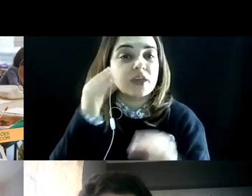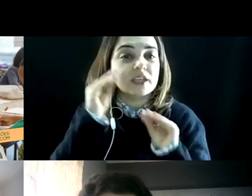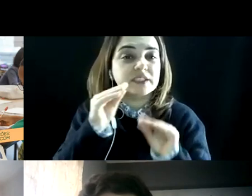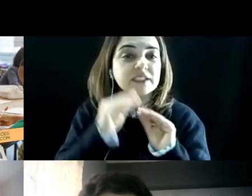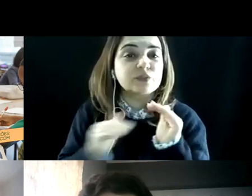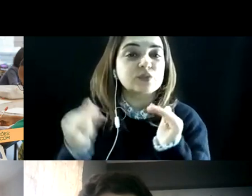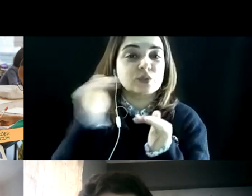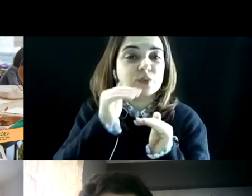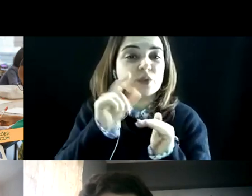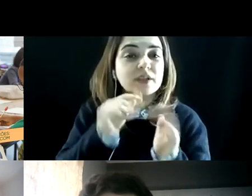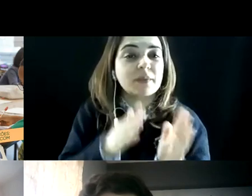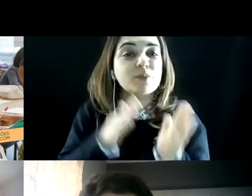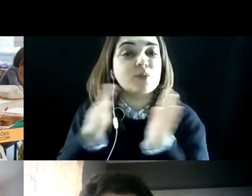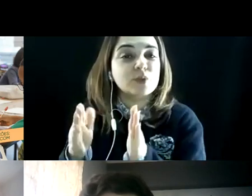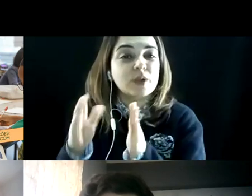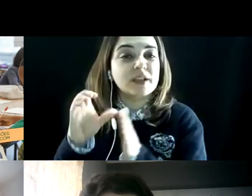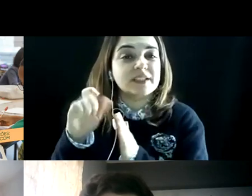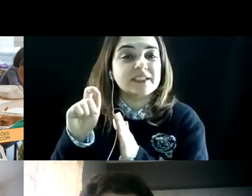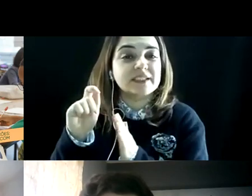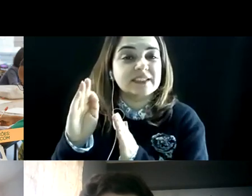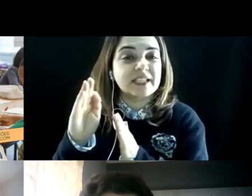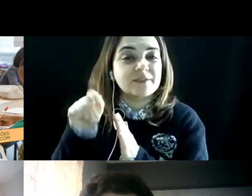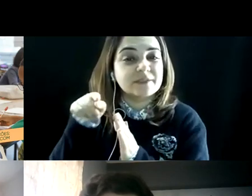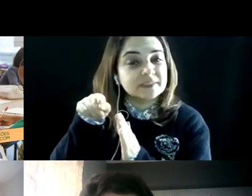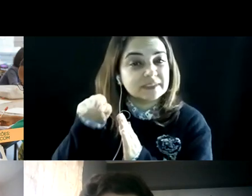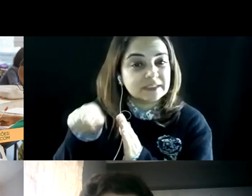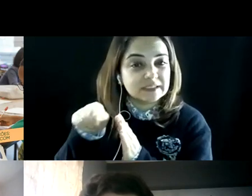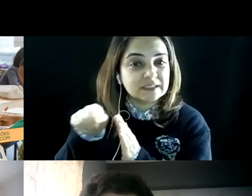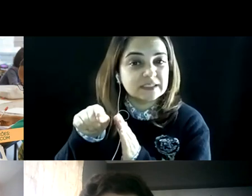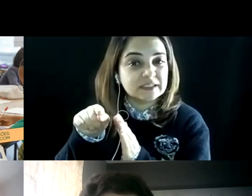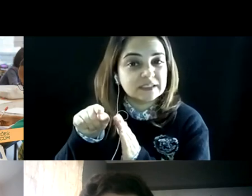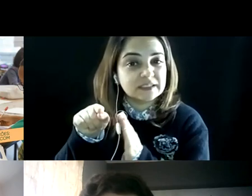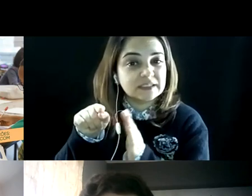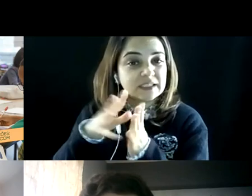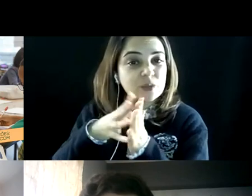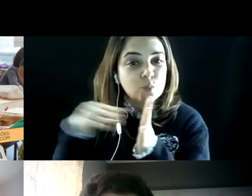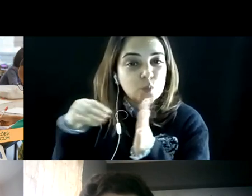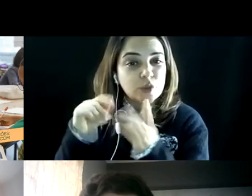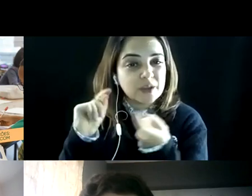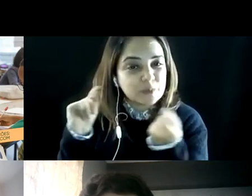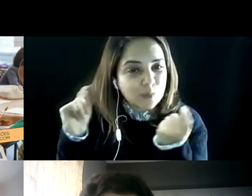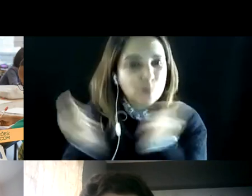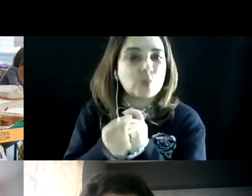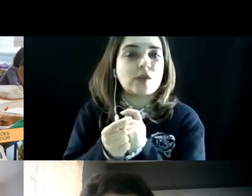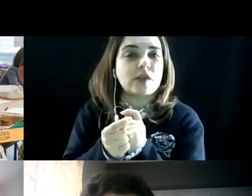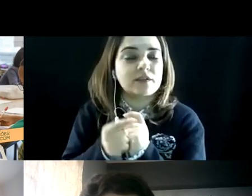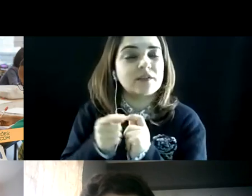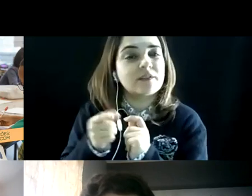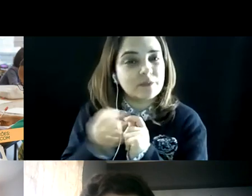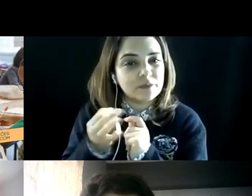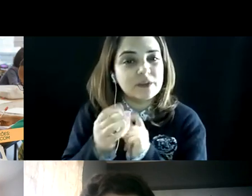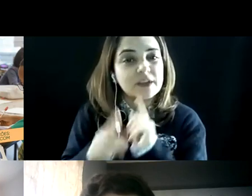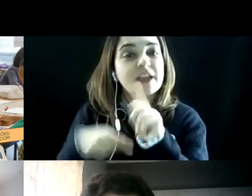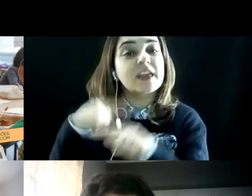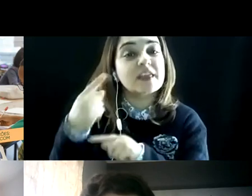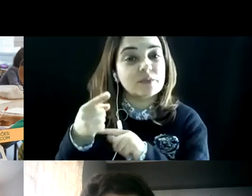Por outro lado, o CEF, penso que é um modelo a desfazer e refazer, e depois